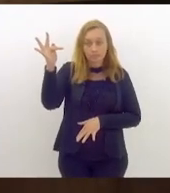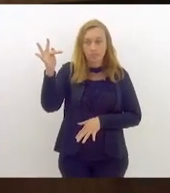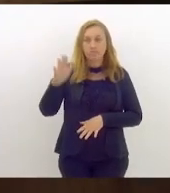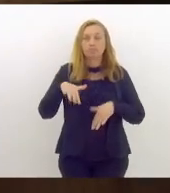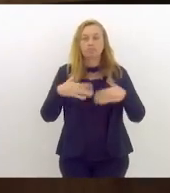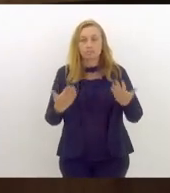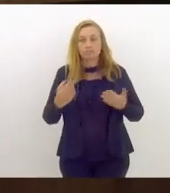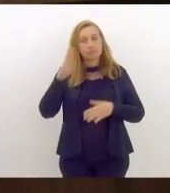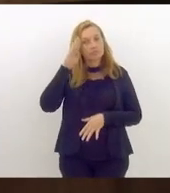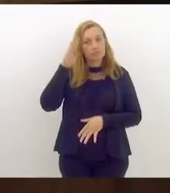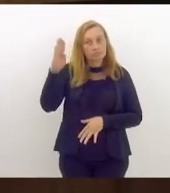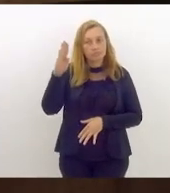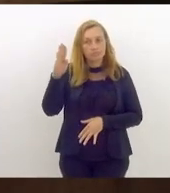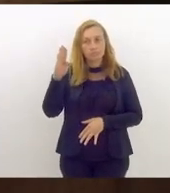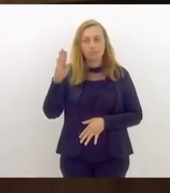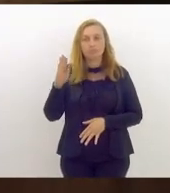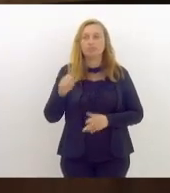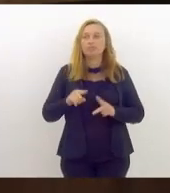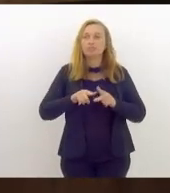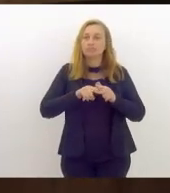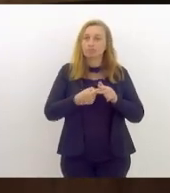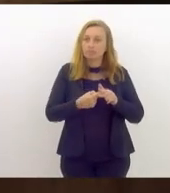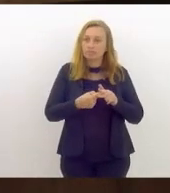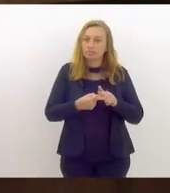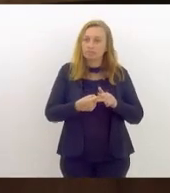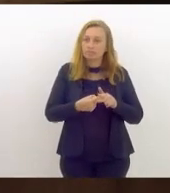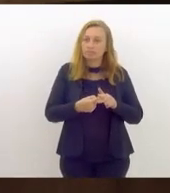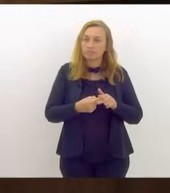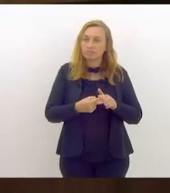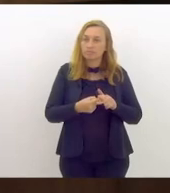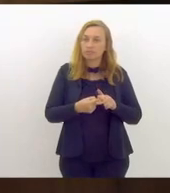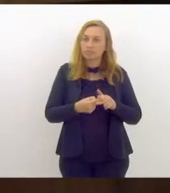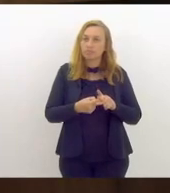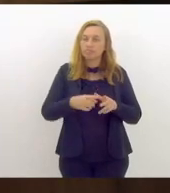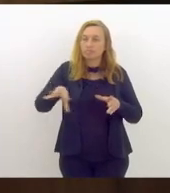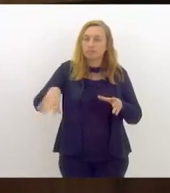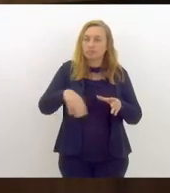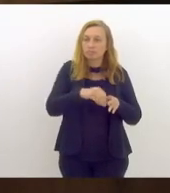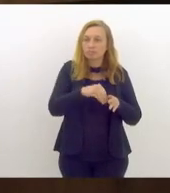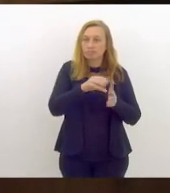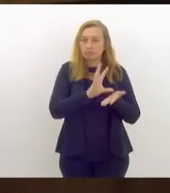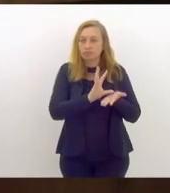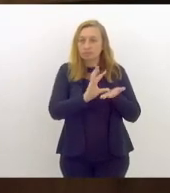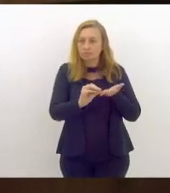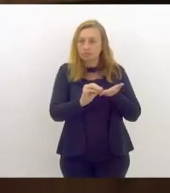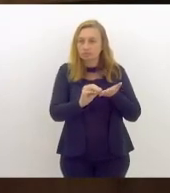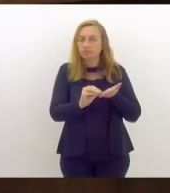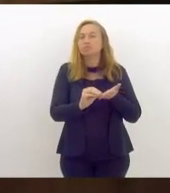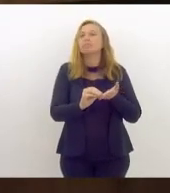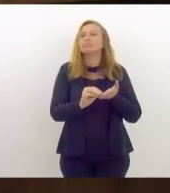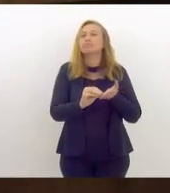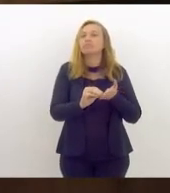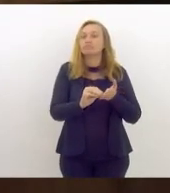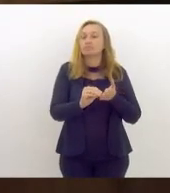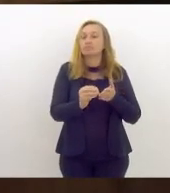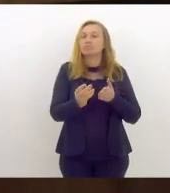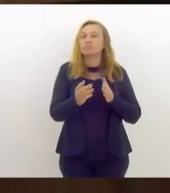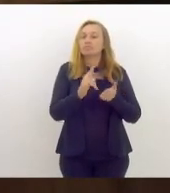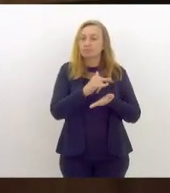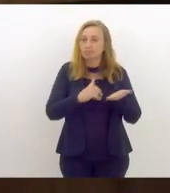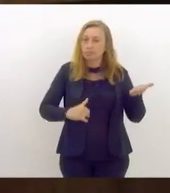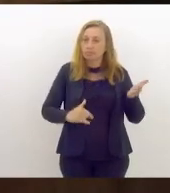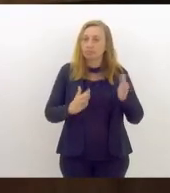é fundamental que esta alteração passe a constar do nosso regimento interno para garantia